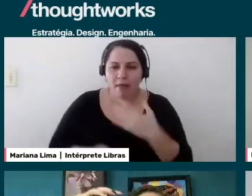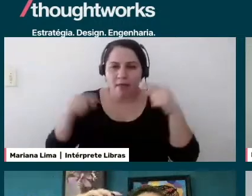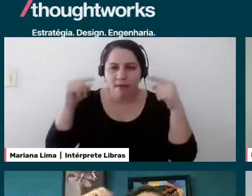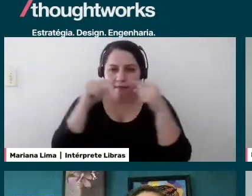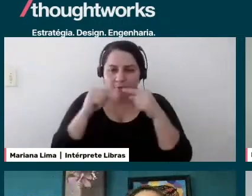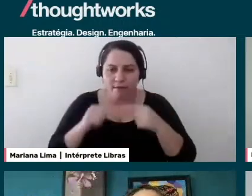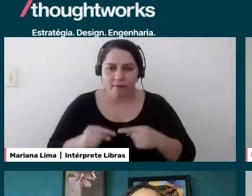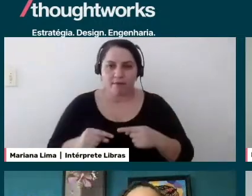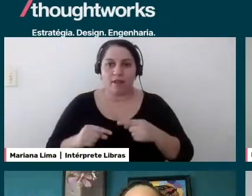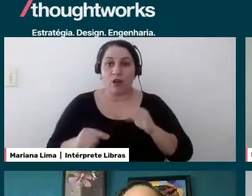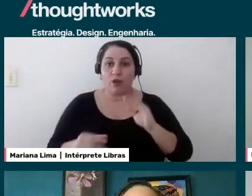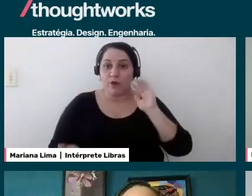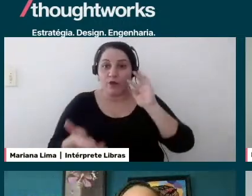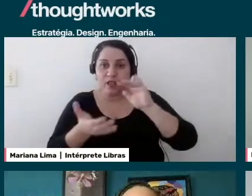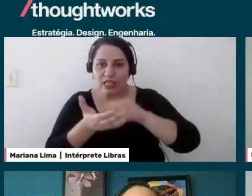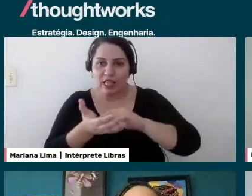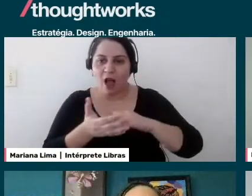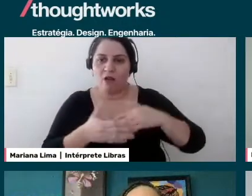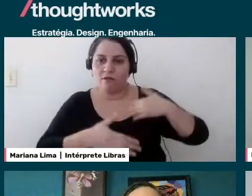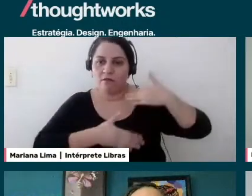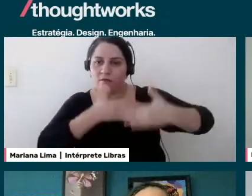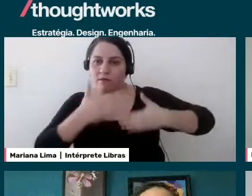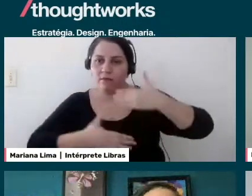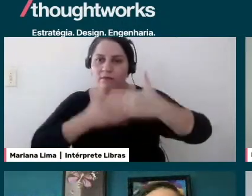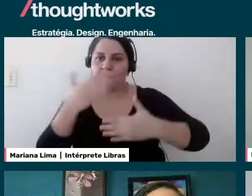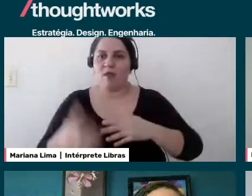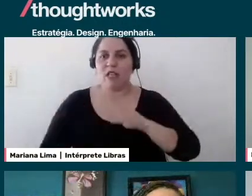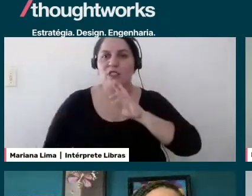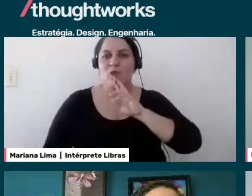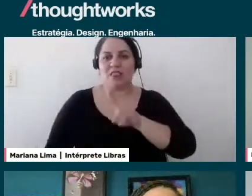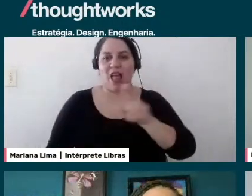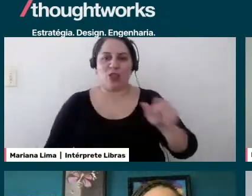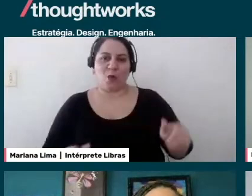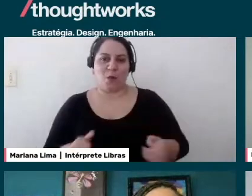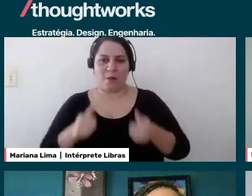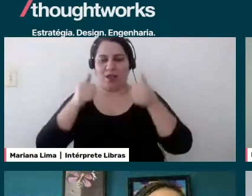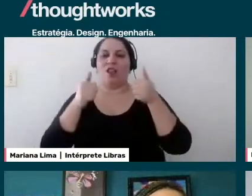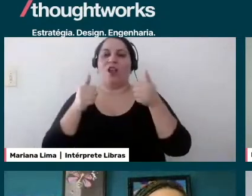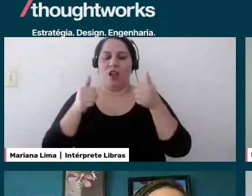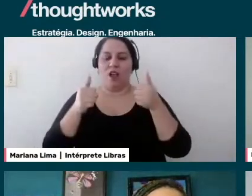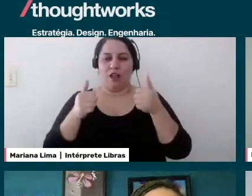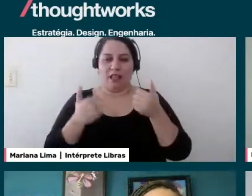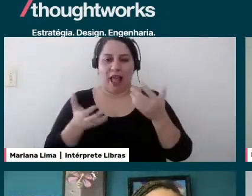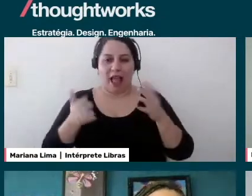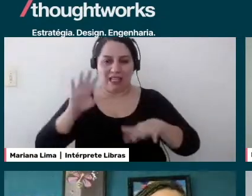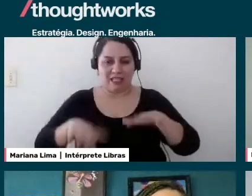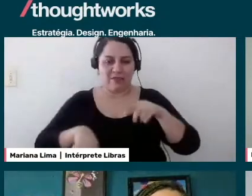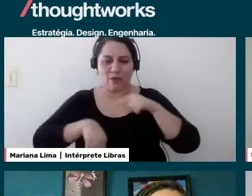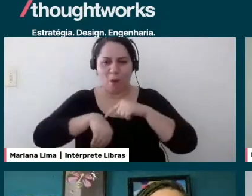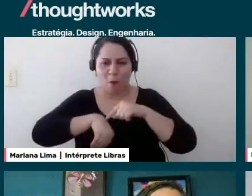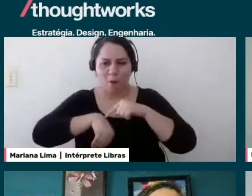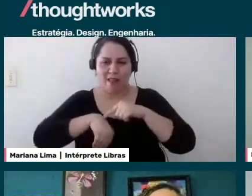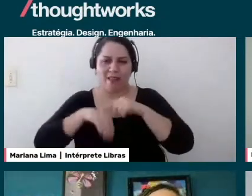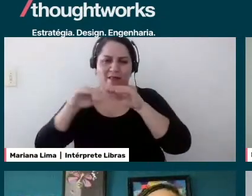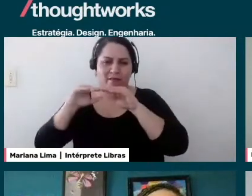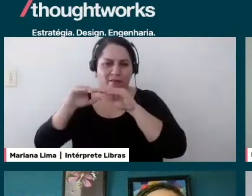maior, né, segundo essas pesquisas. Então, às vezes, passar por esse platô, né, passar por